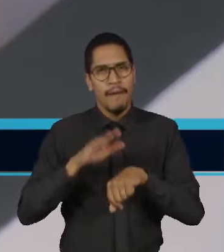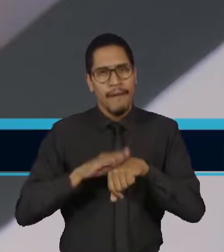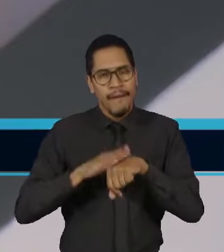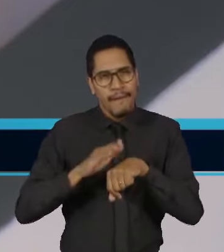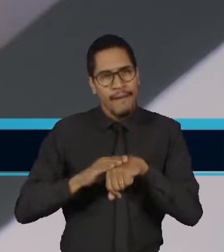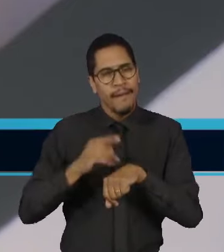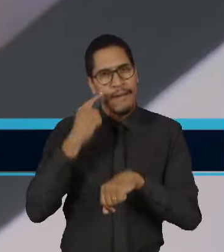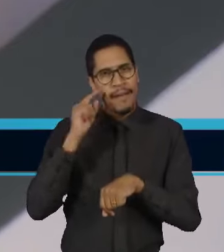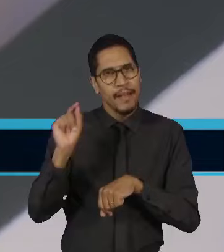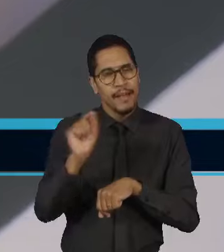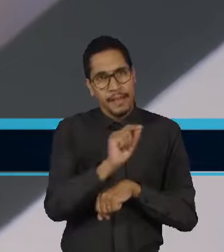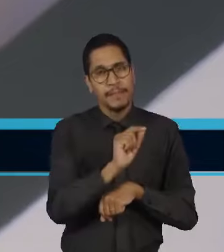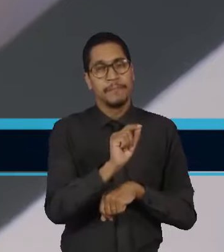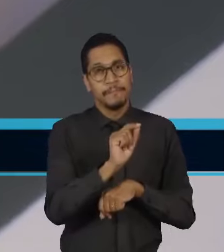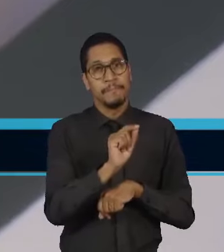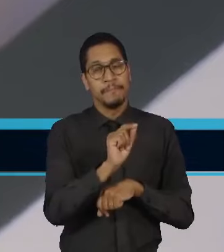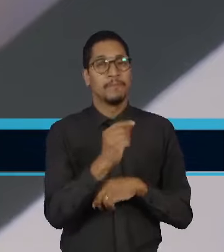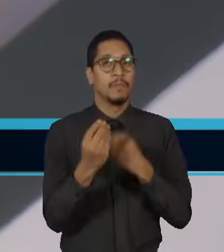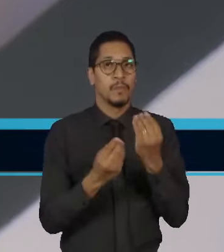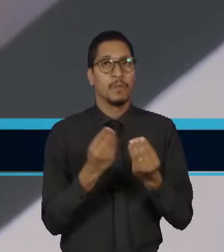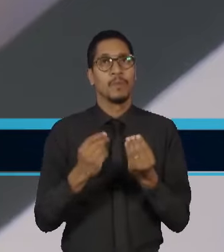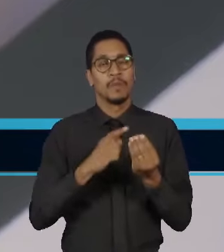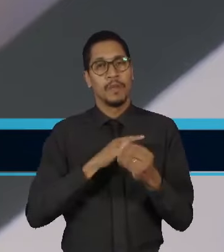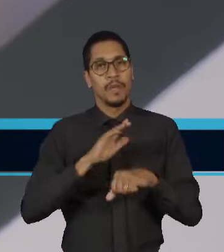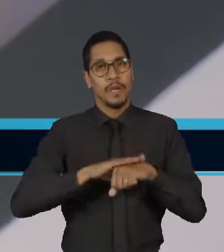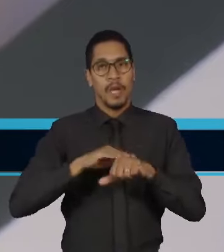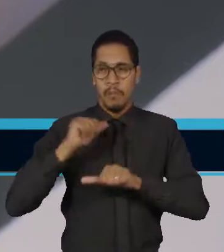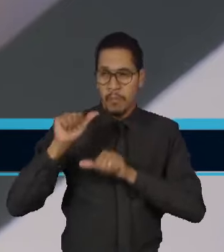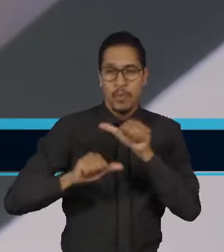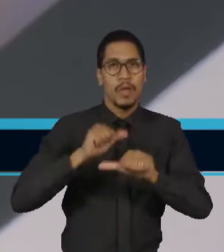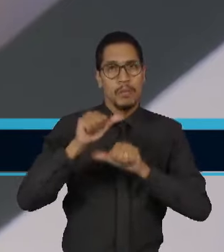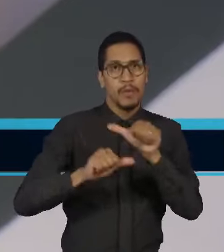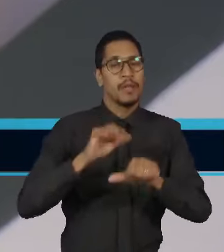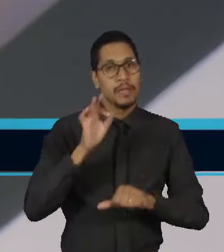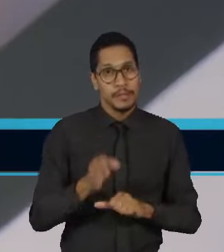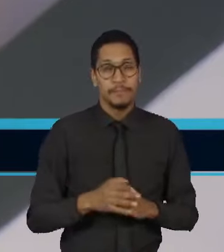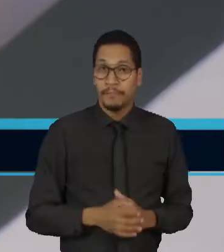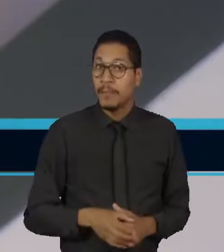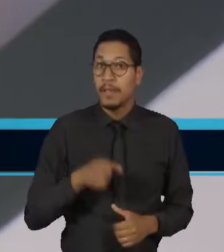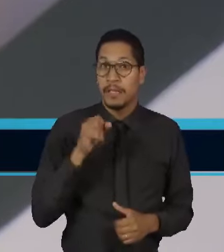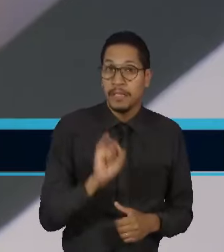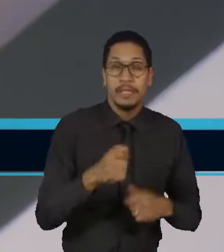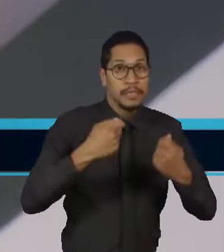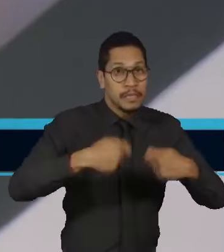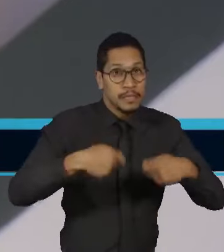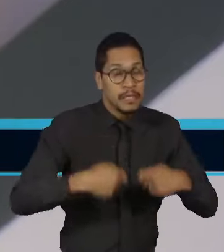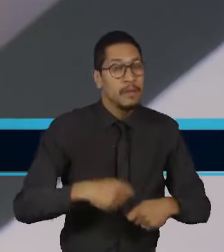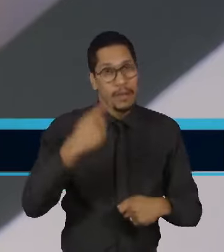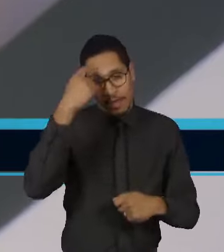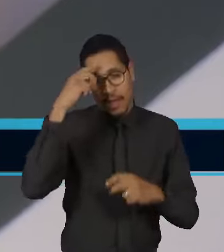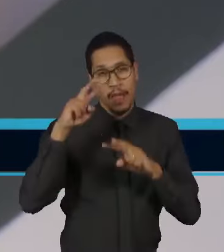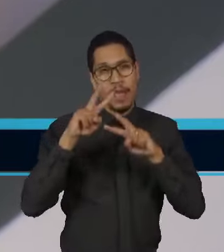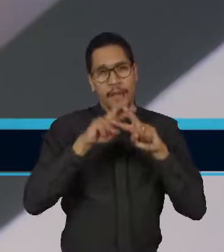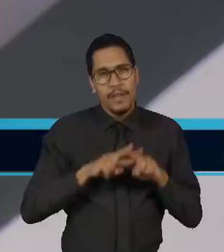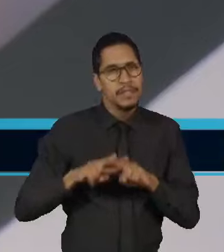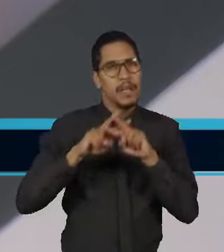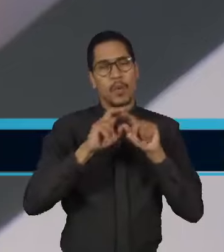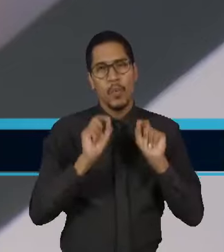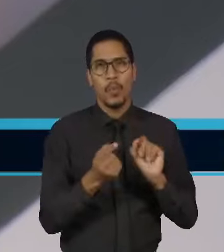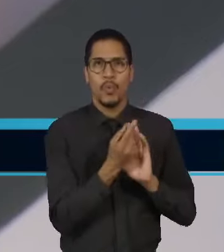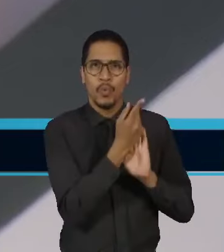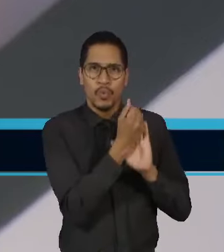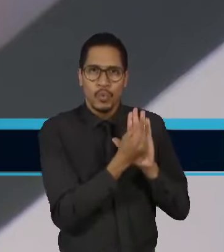relação ainda à reg idade do sistema que precisa ser alterada se necessariamente a gente precisa repensar nos gastos